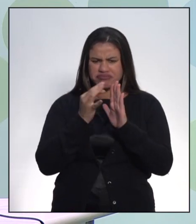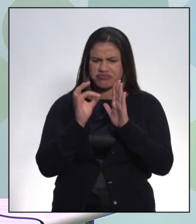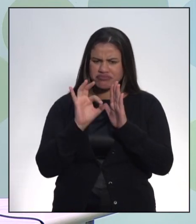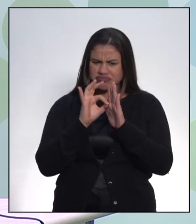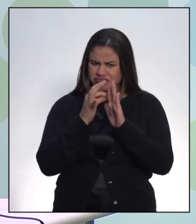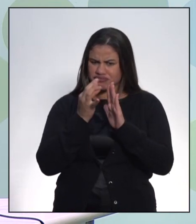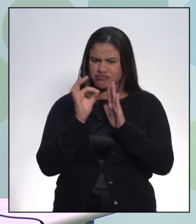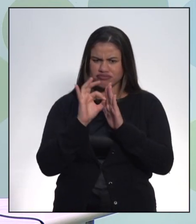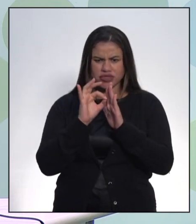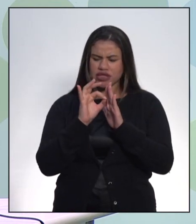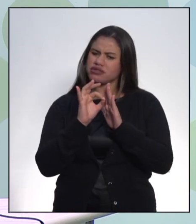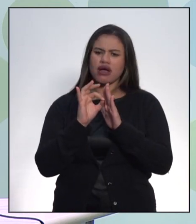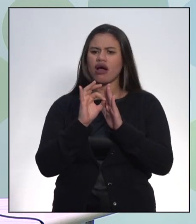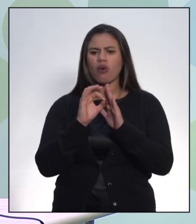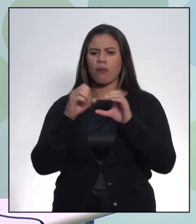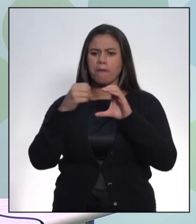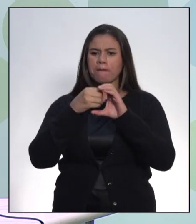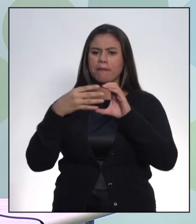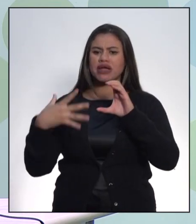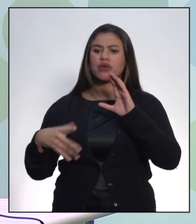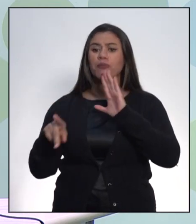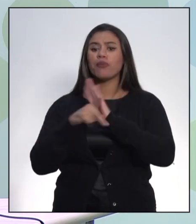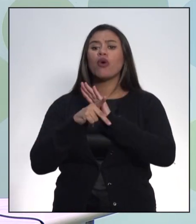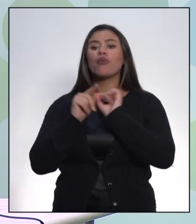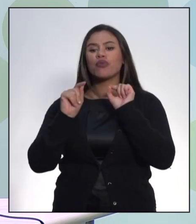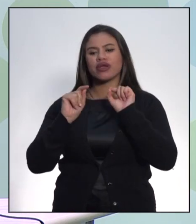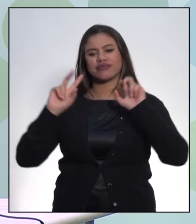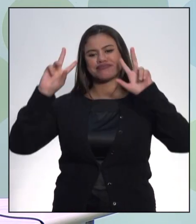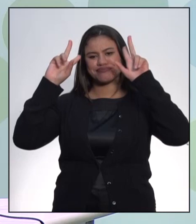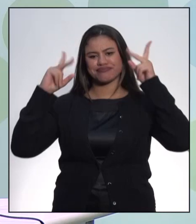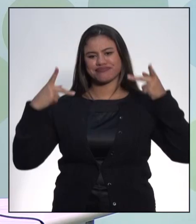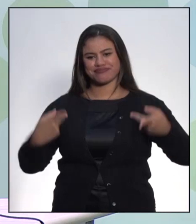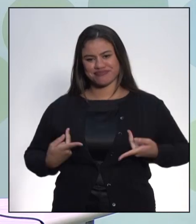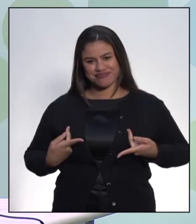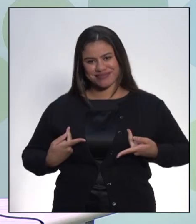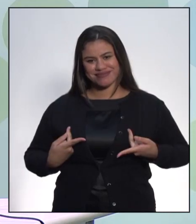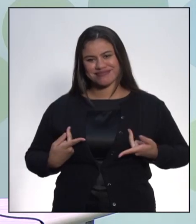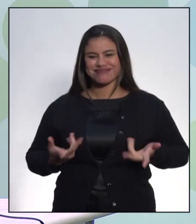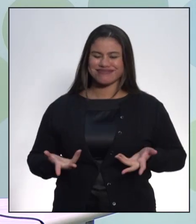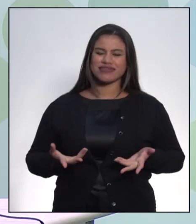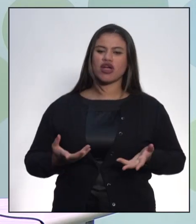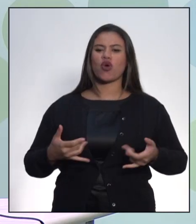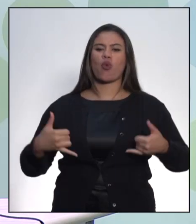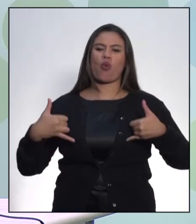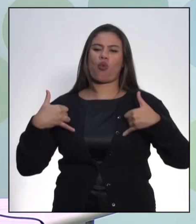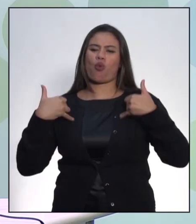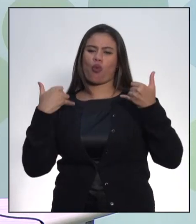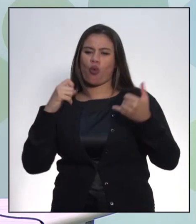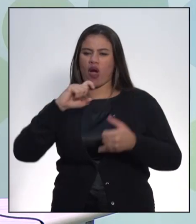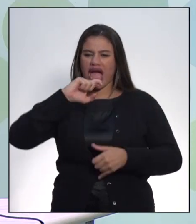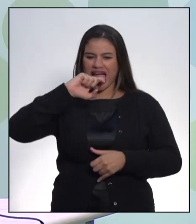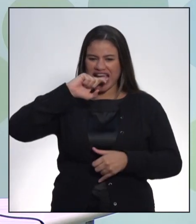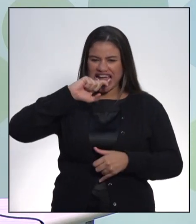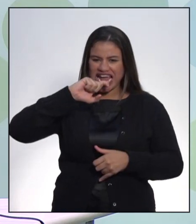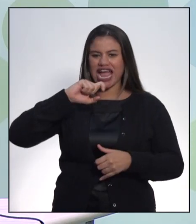características humanas que não pertencem a esta linha e a esta agulha. Perfeito, quem colocou orgulho, inveja,